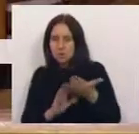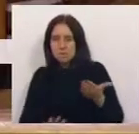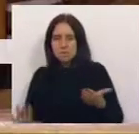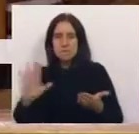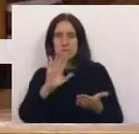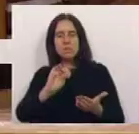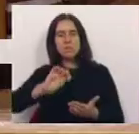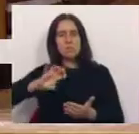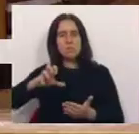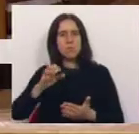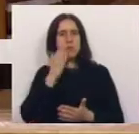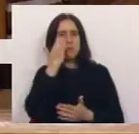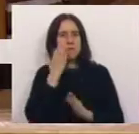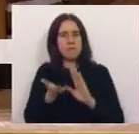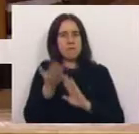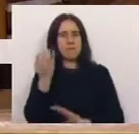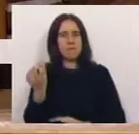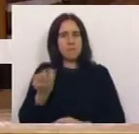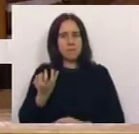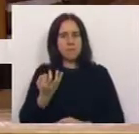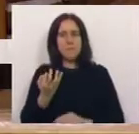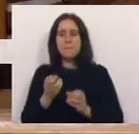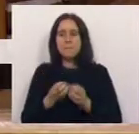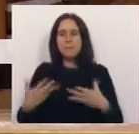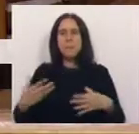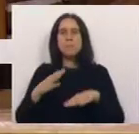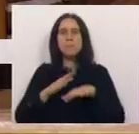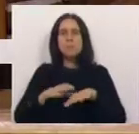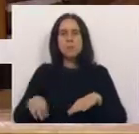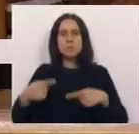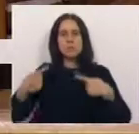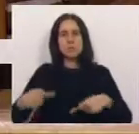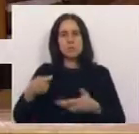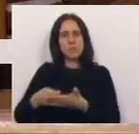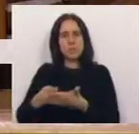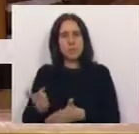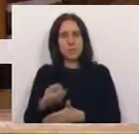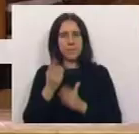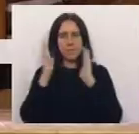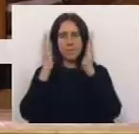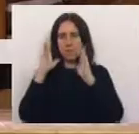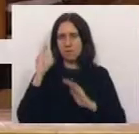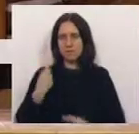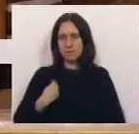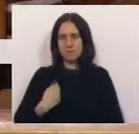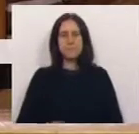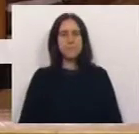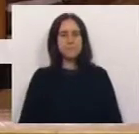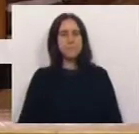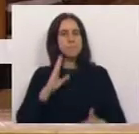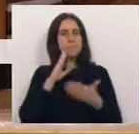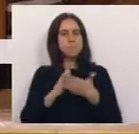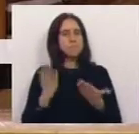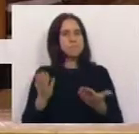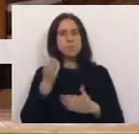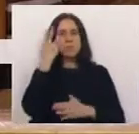foram indiscutivelmente agravados e aumentados pela existência das portagens na Via do Infante. Por fim, não nos podemos esquecer daquilo que